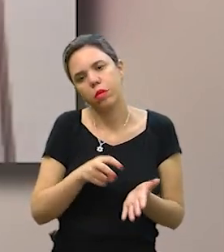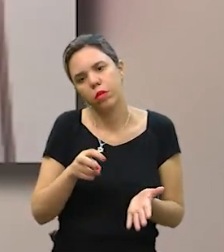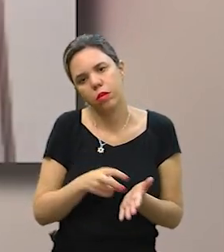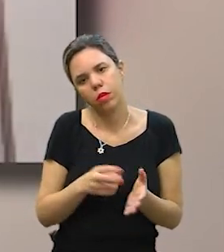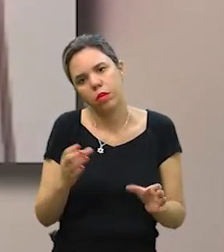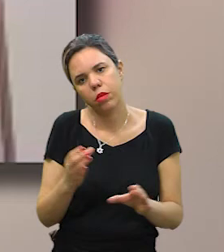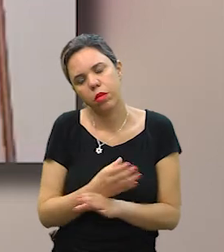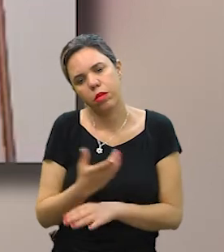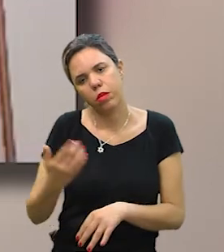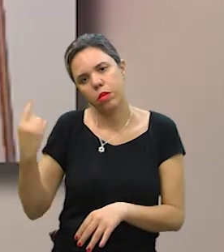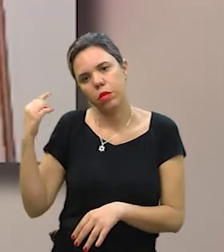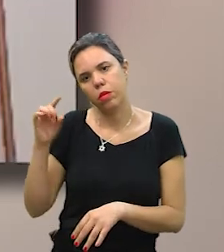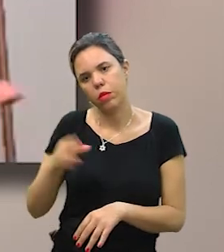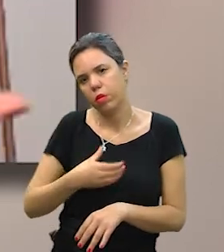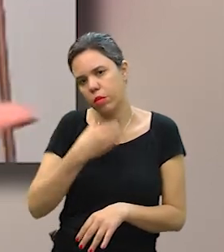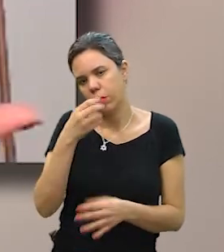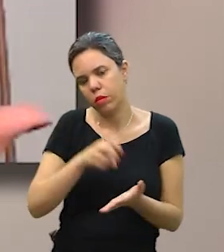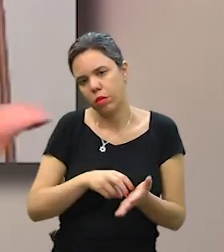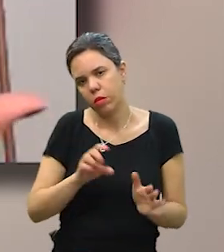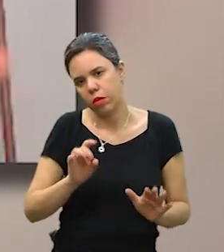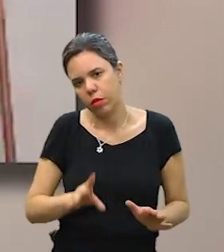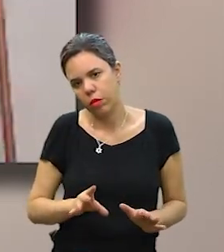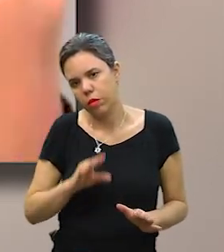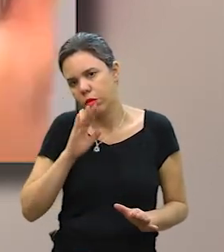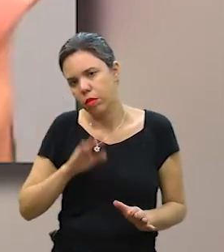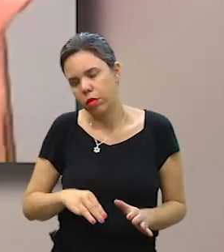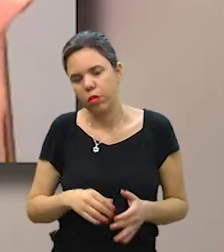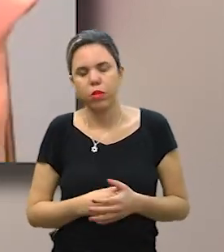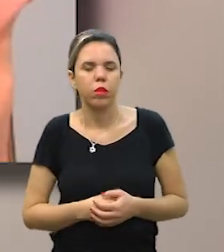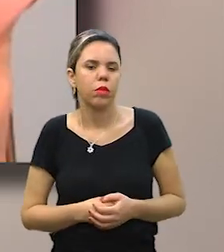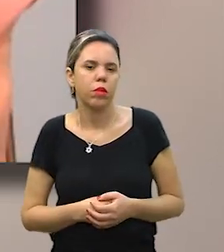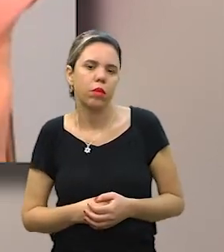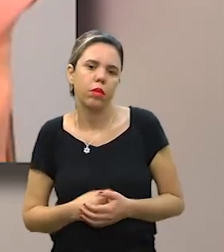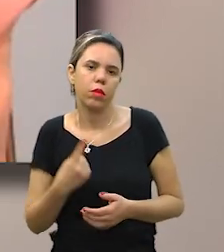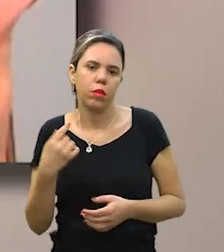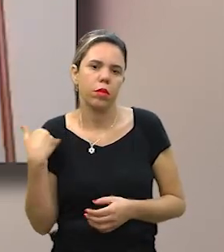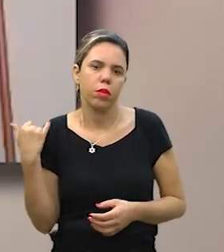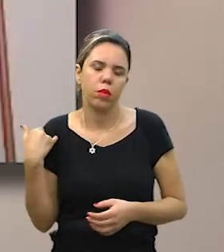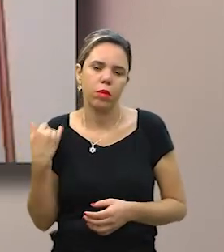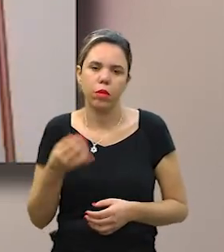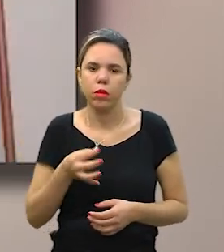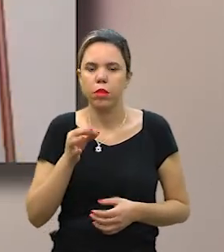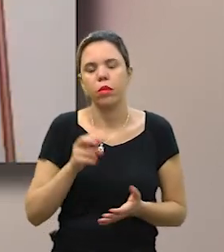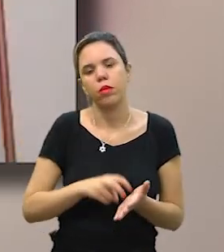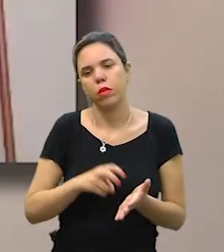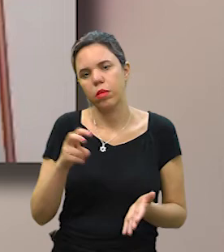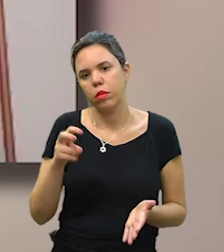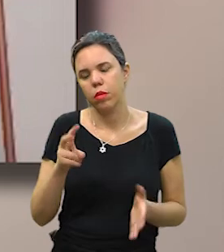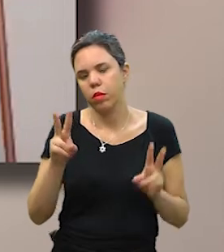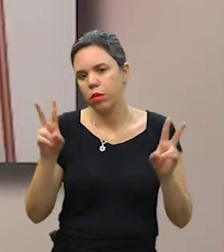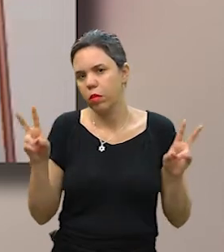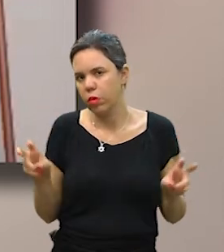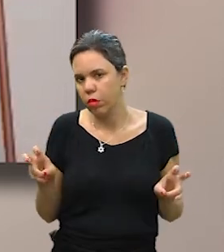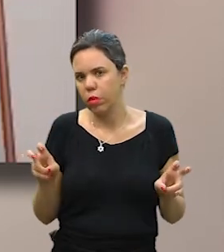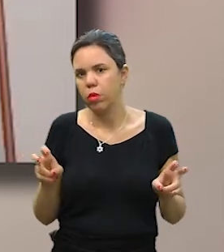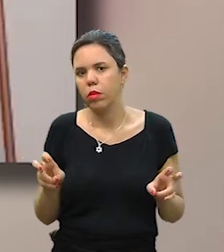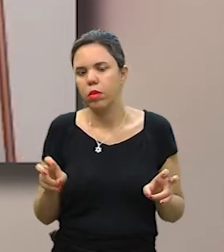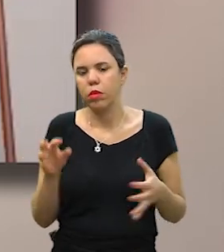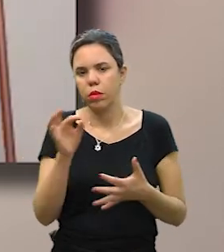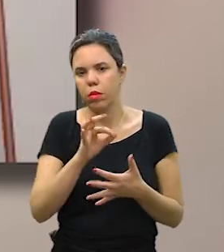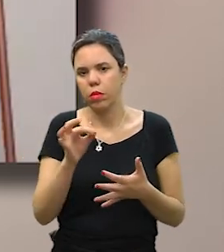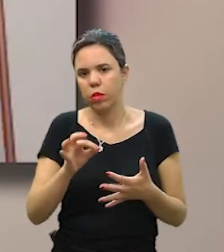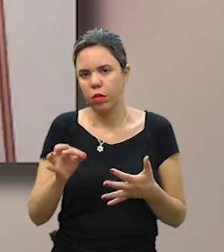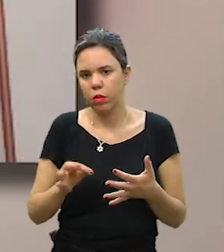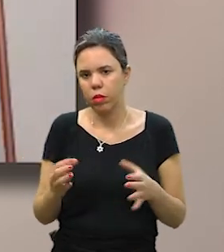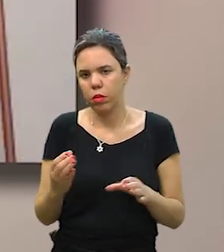manhã mais completo, porque antes era só fruta de manhã, fruta à tarde. Então, a partir de 1 ano, esse café da manhã, entre aspas, ele pode ficar um